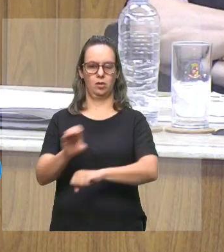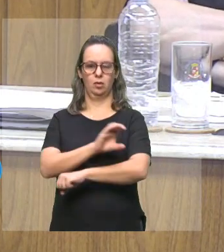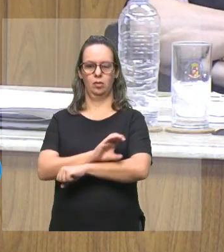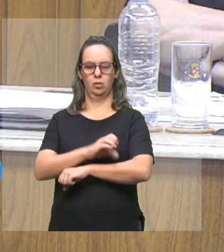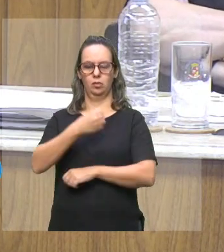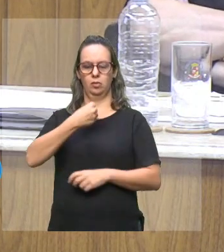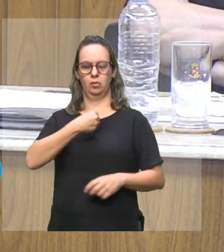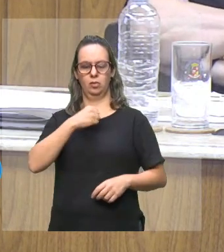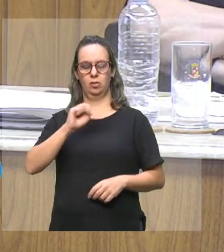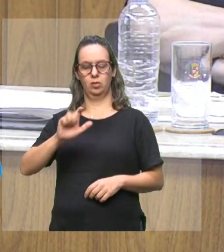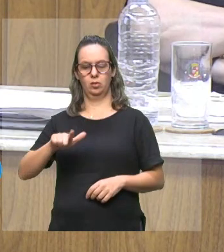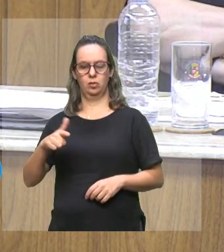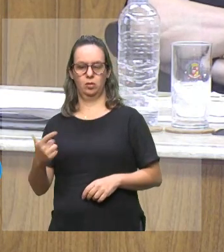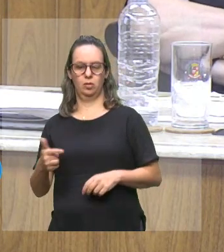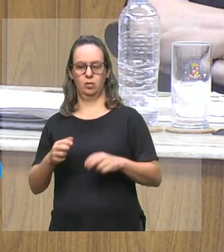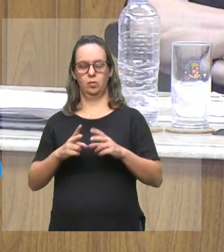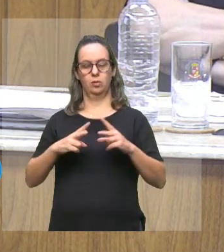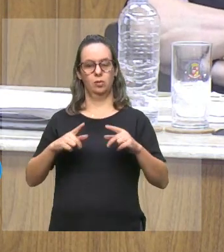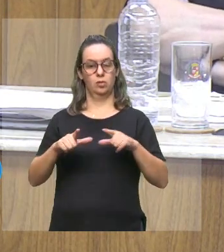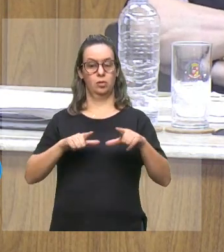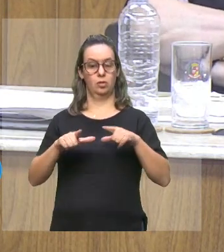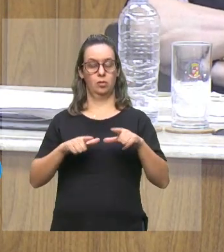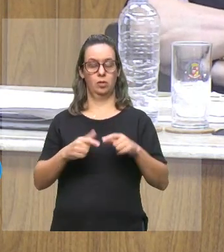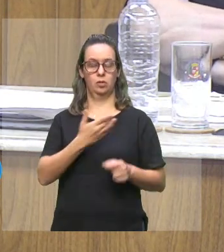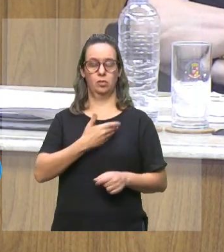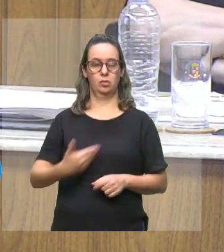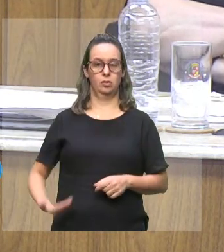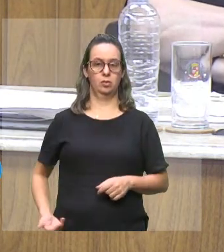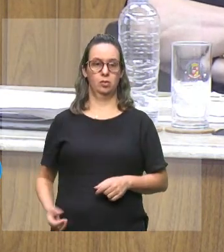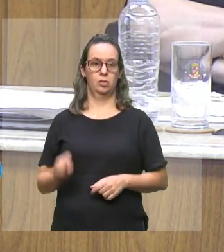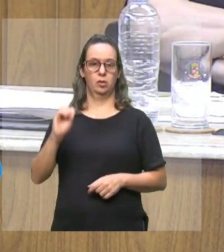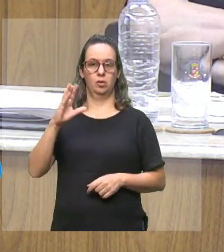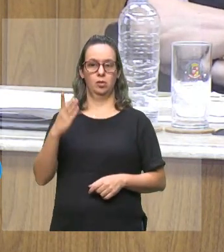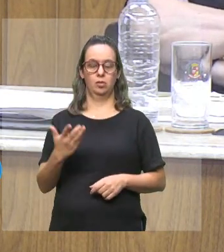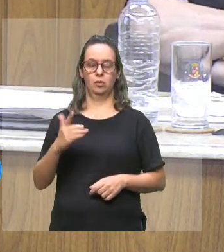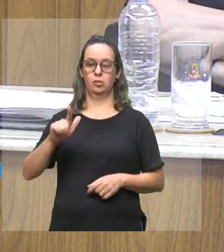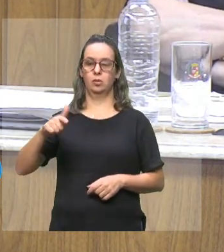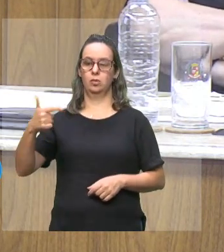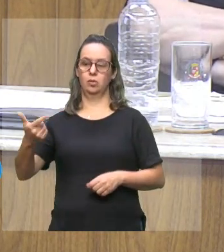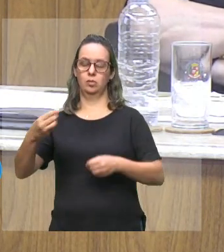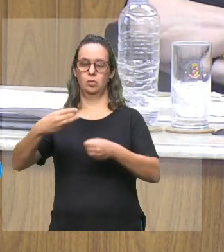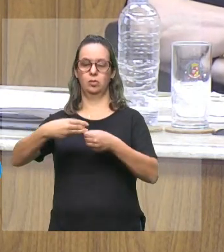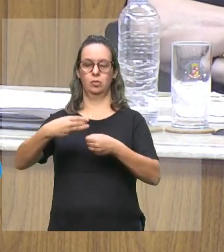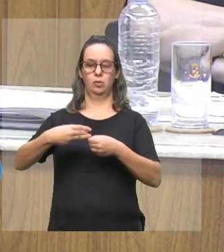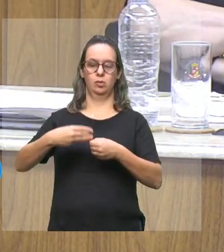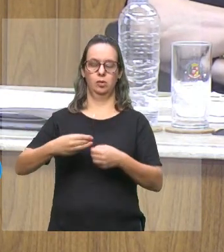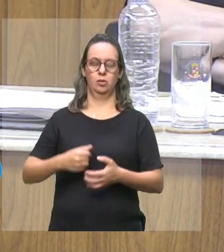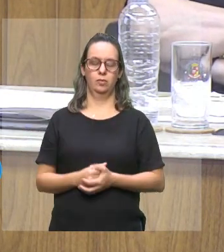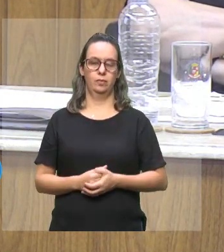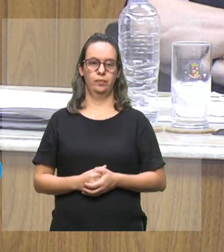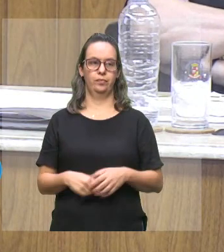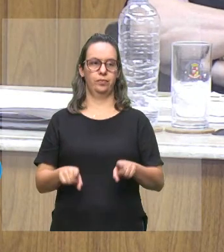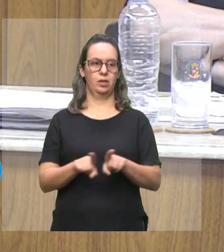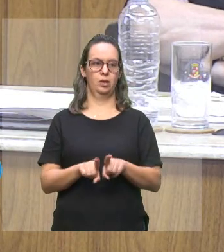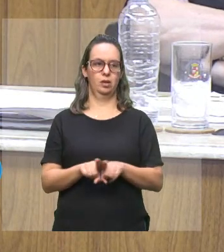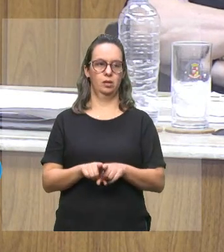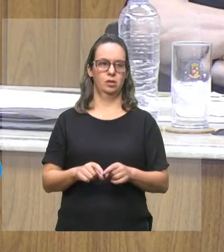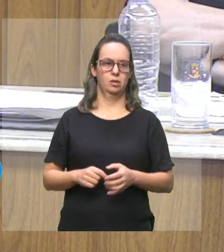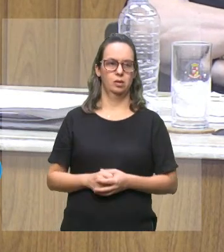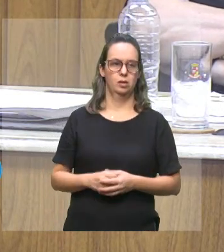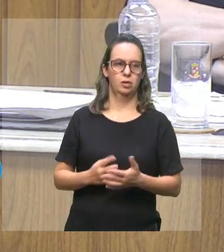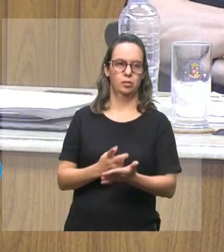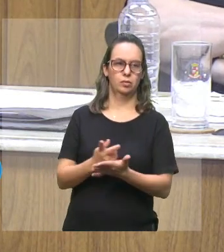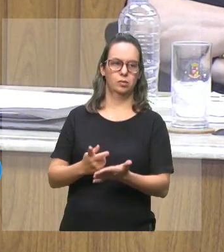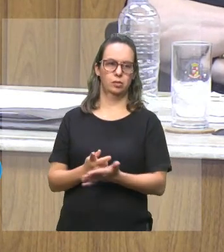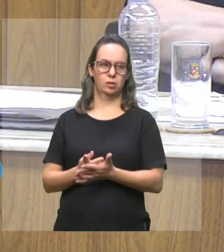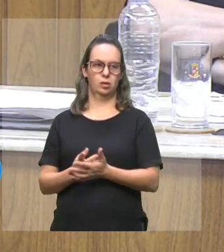demais atividades de interesse público que ocorram fora do município. Trata-se de medida que visa